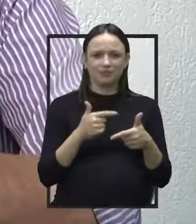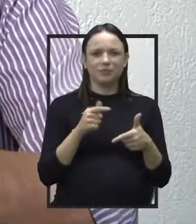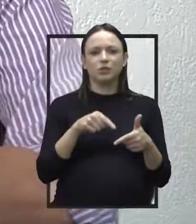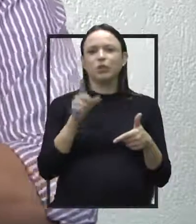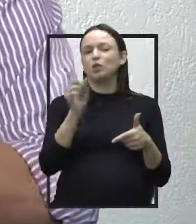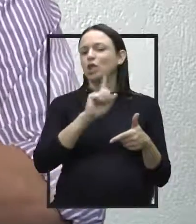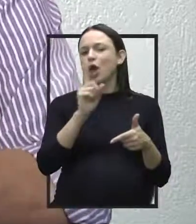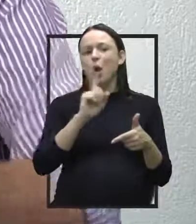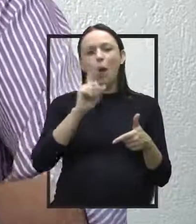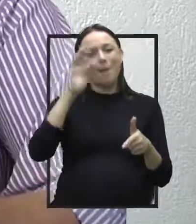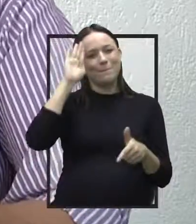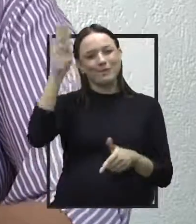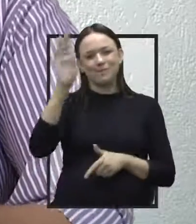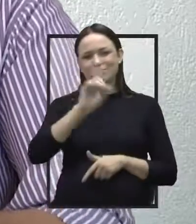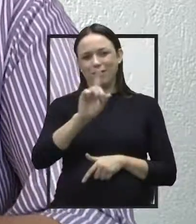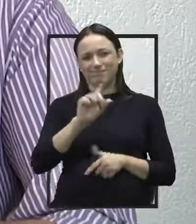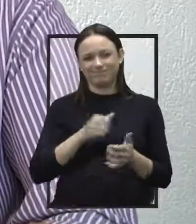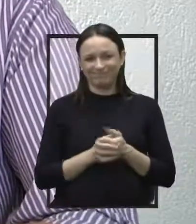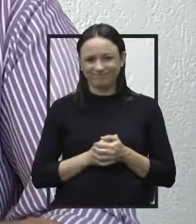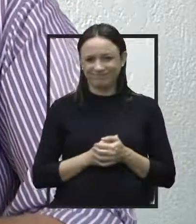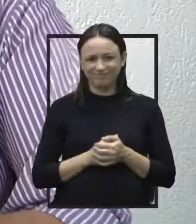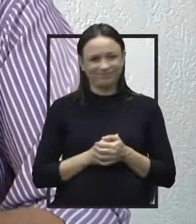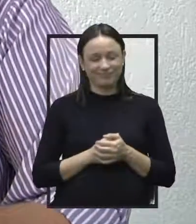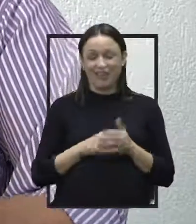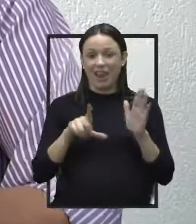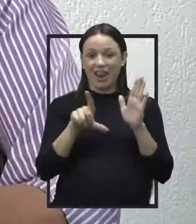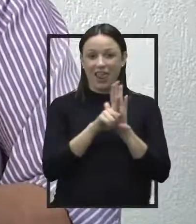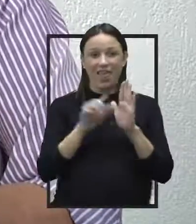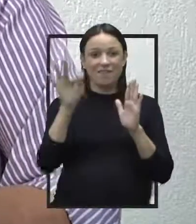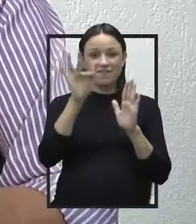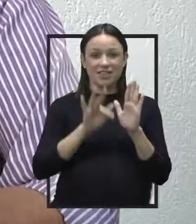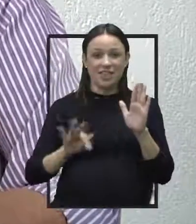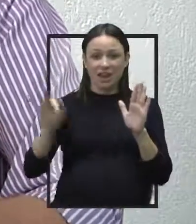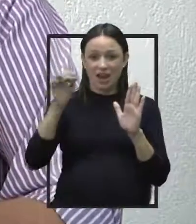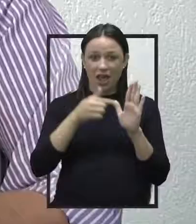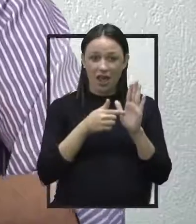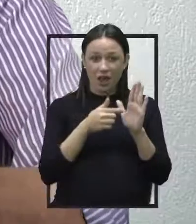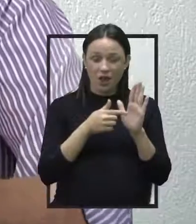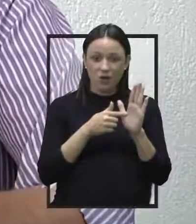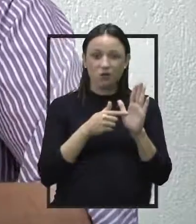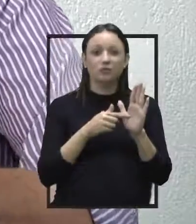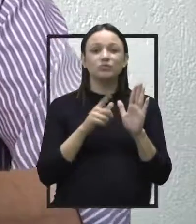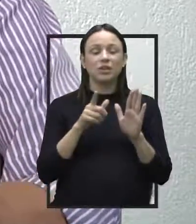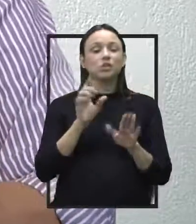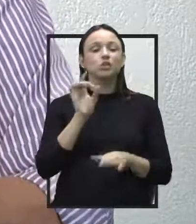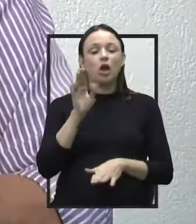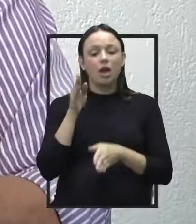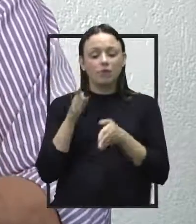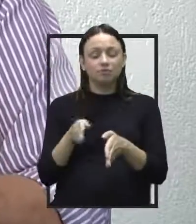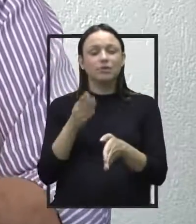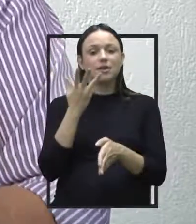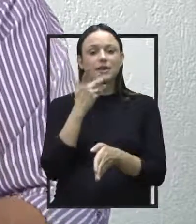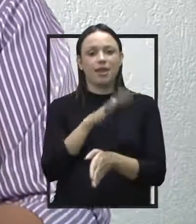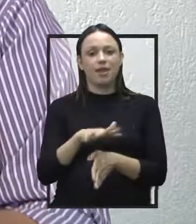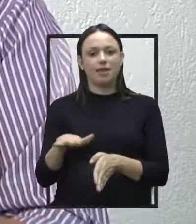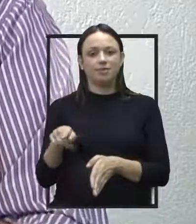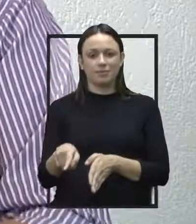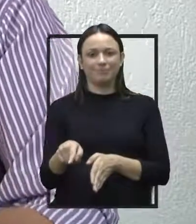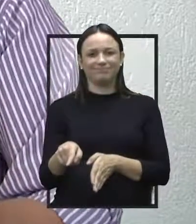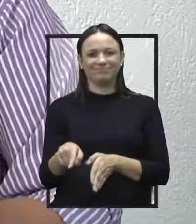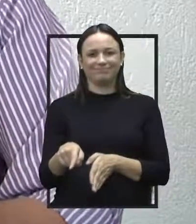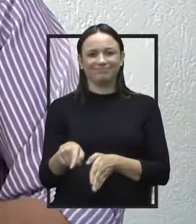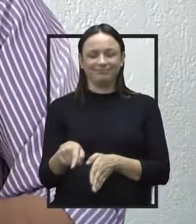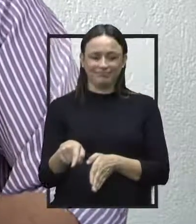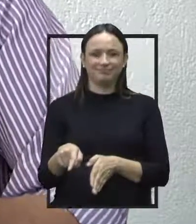não é prioridade perante a lei federal. A lei federal, como eu já falei, é para criança creche. Agora